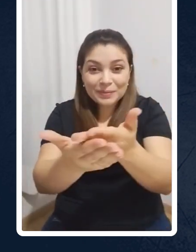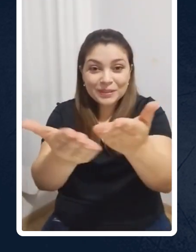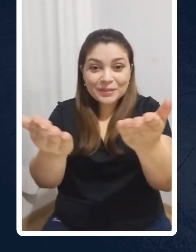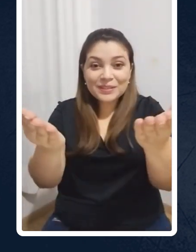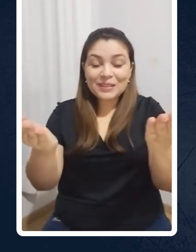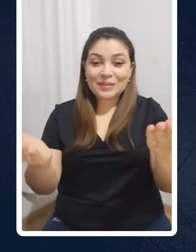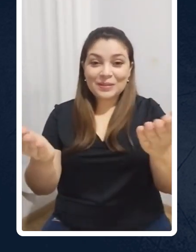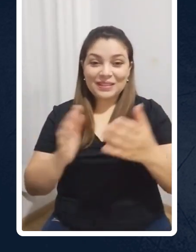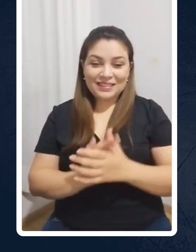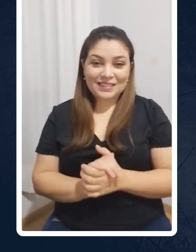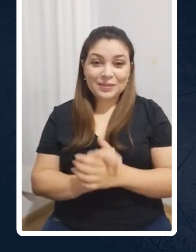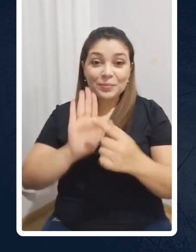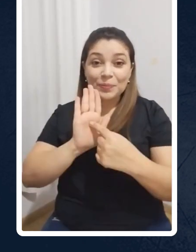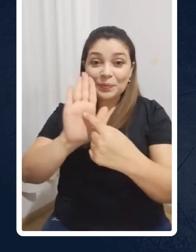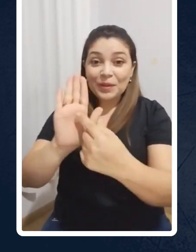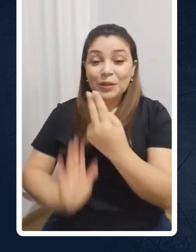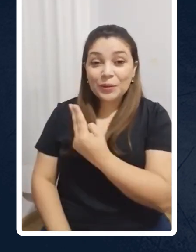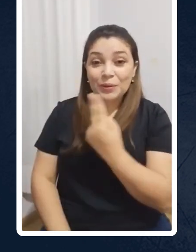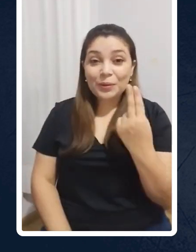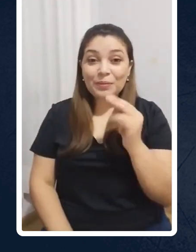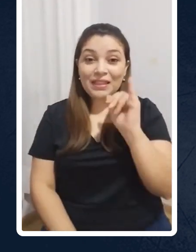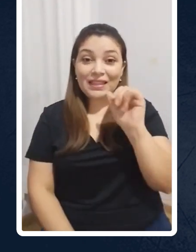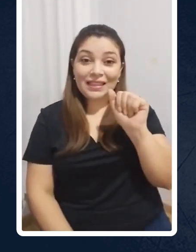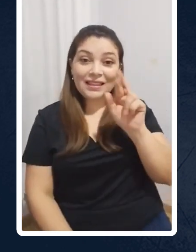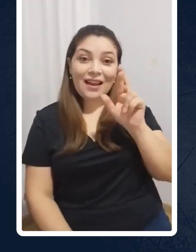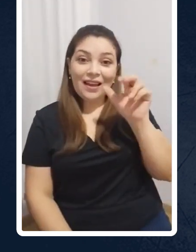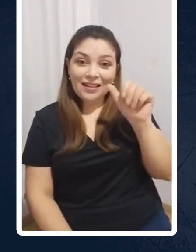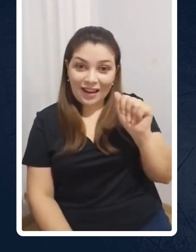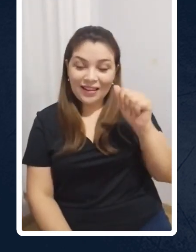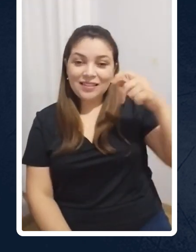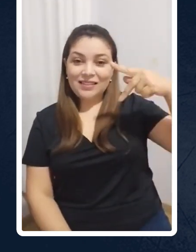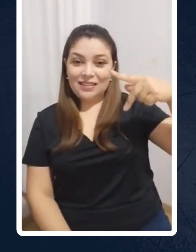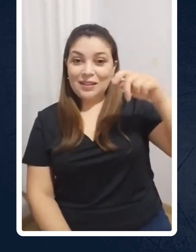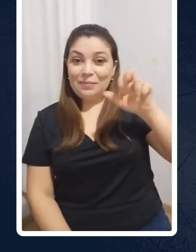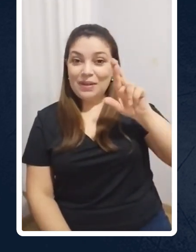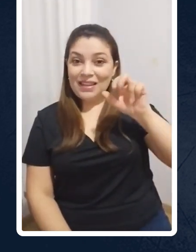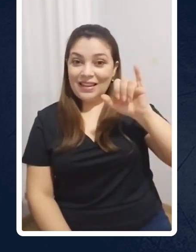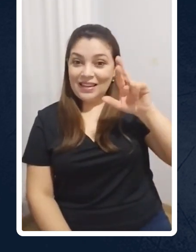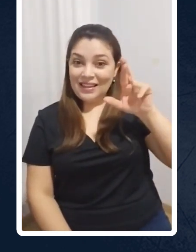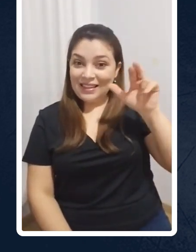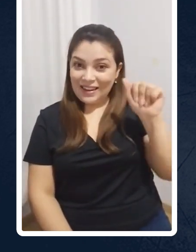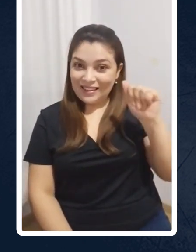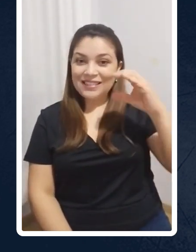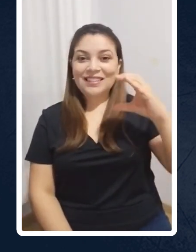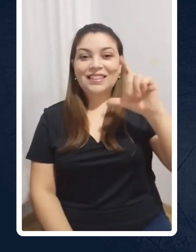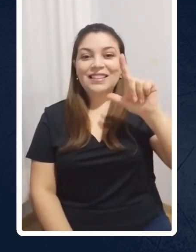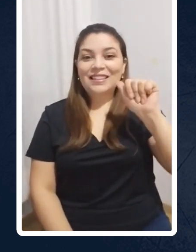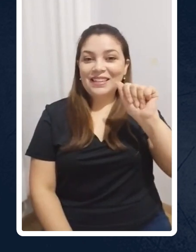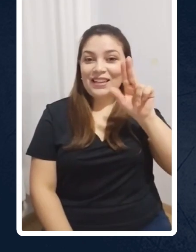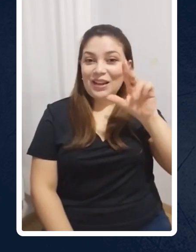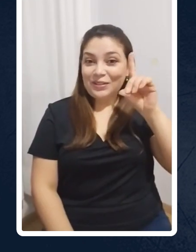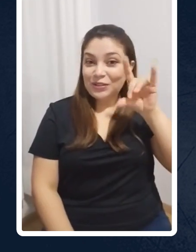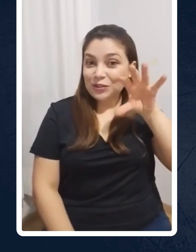Yara. Yara Pereira Cláudio. Eu vou deixar a Patrícia. E quando eu deixar